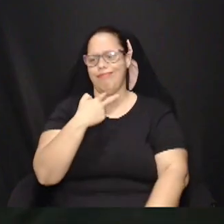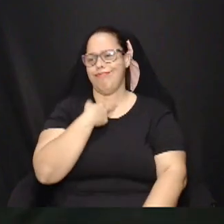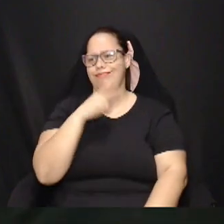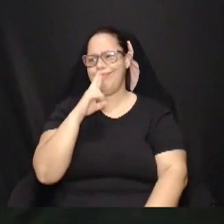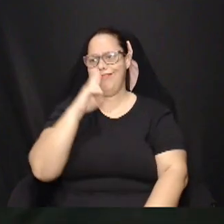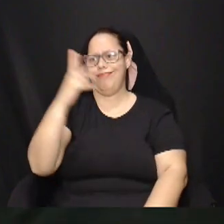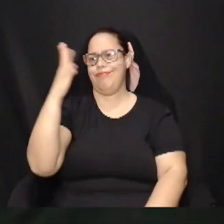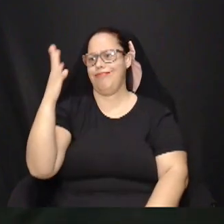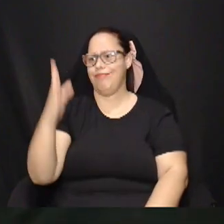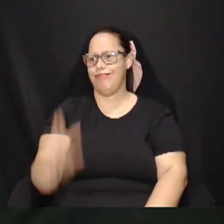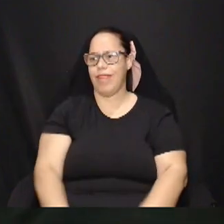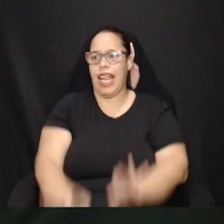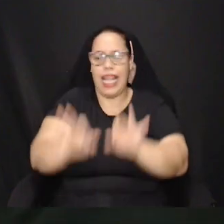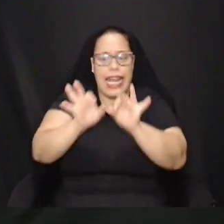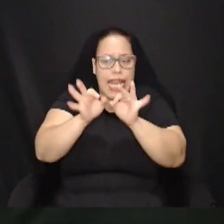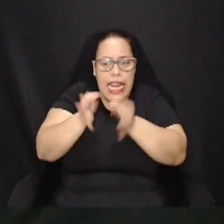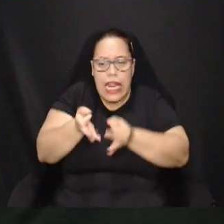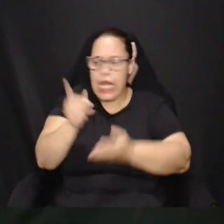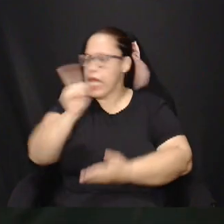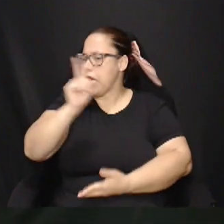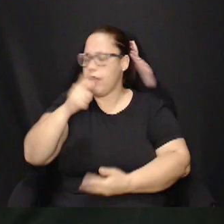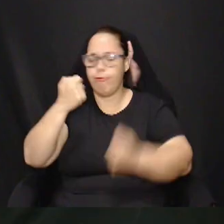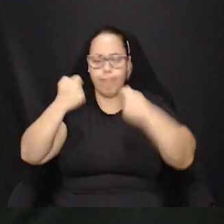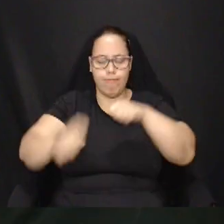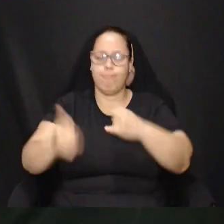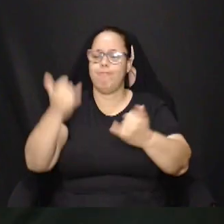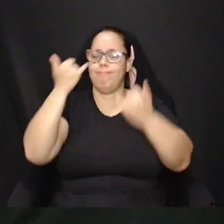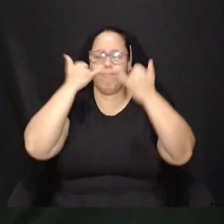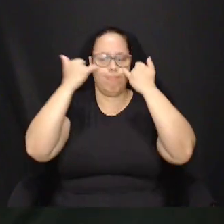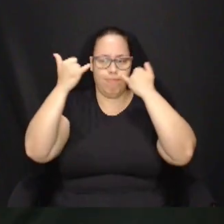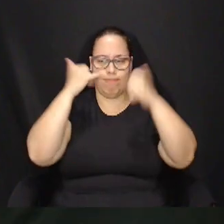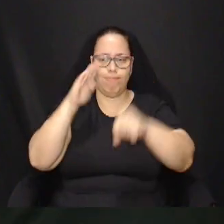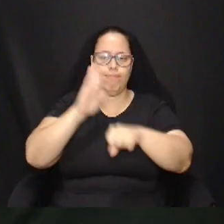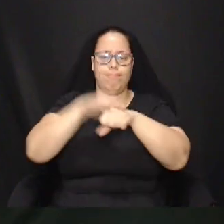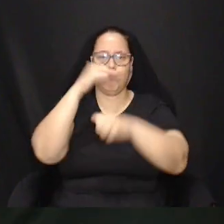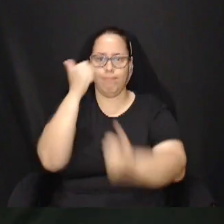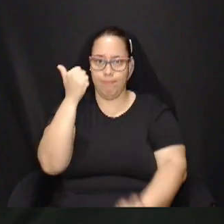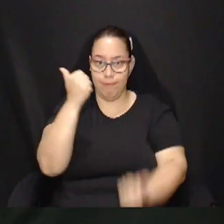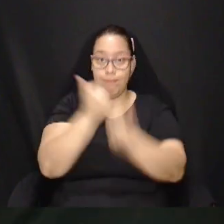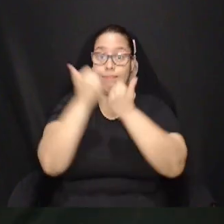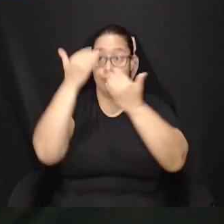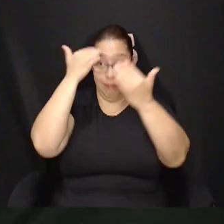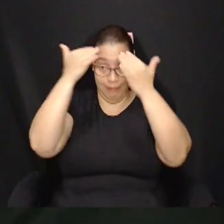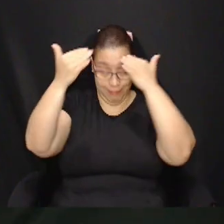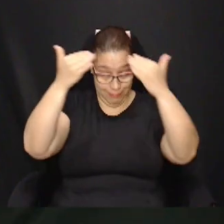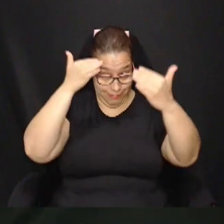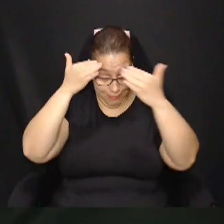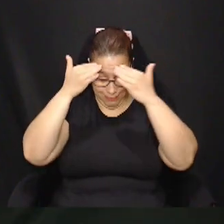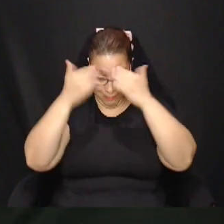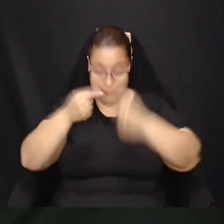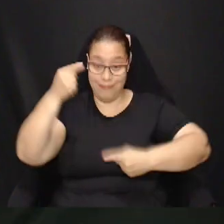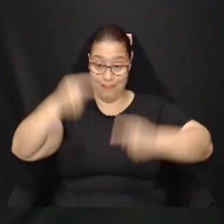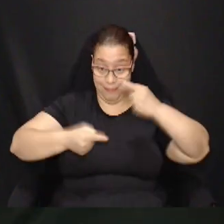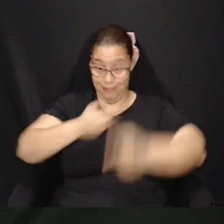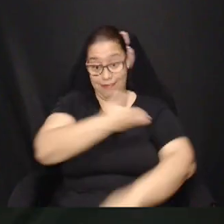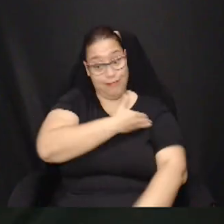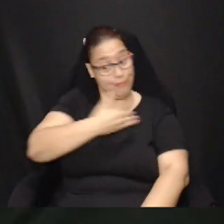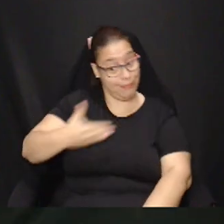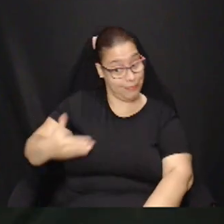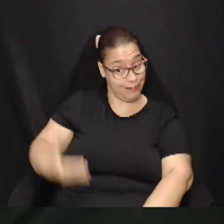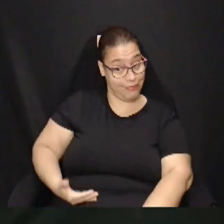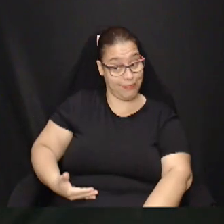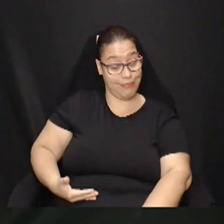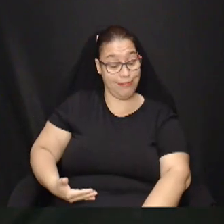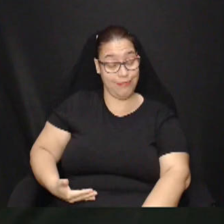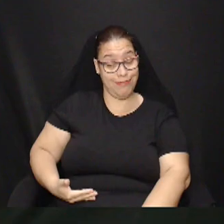simples, a gente precisa de mais informação, de mais apoio psicológico, de mais políticas públicas, que